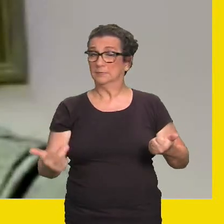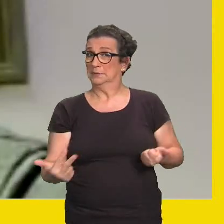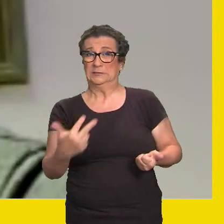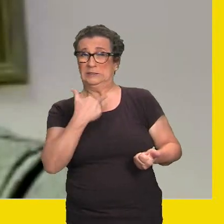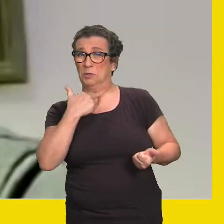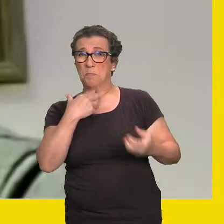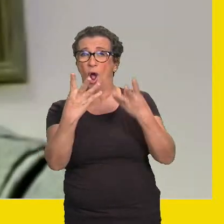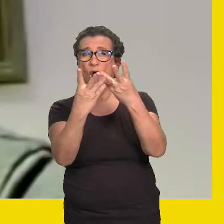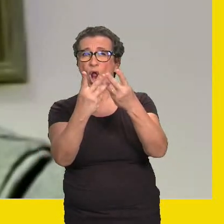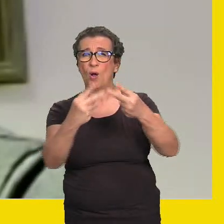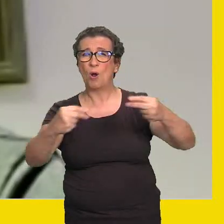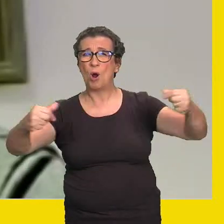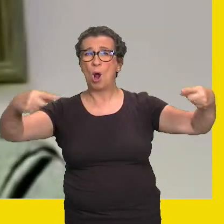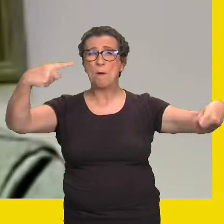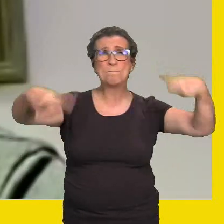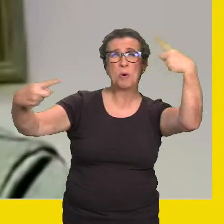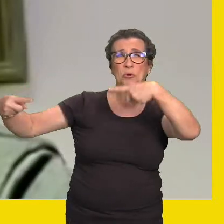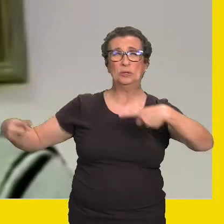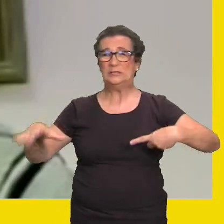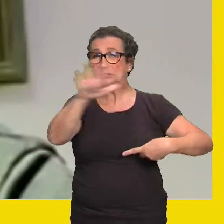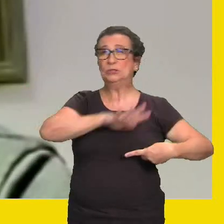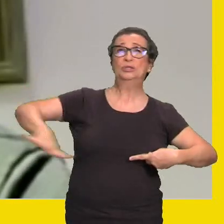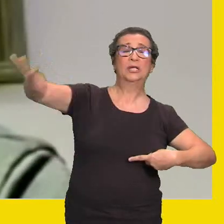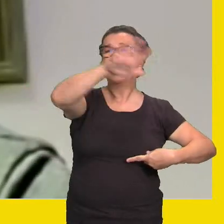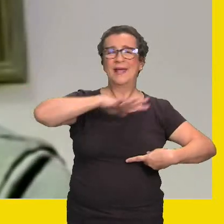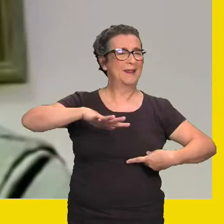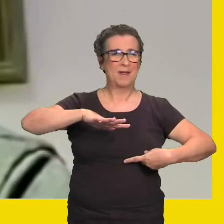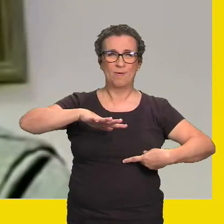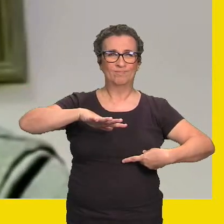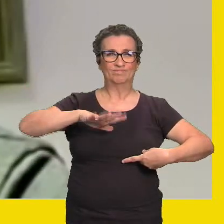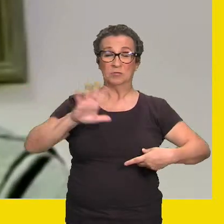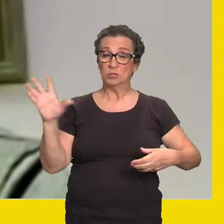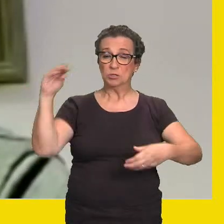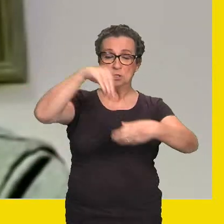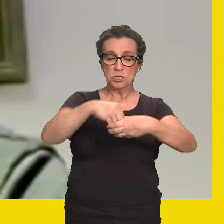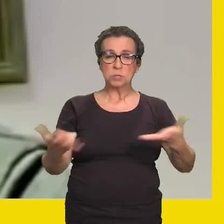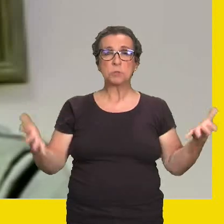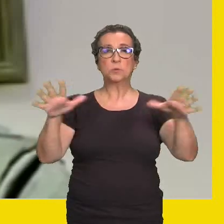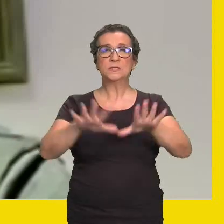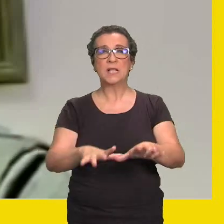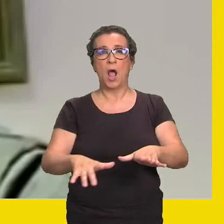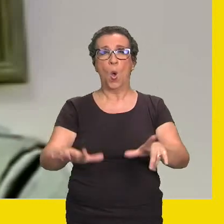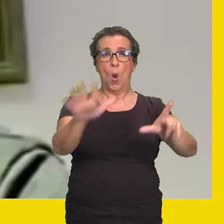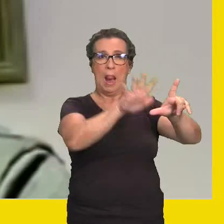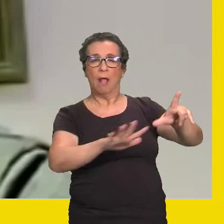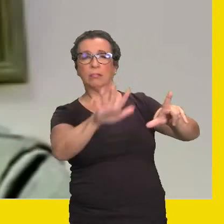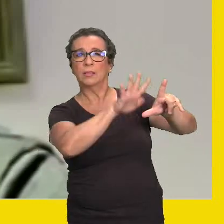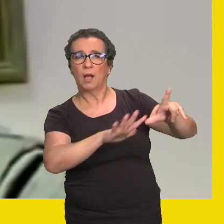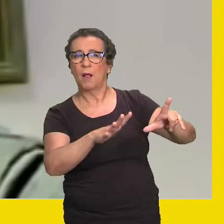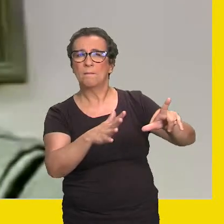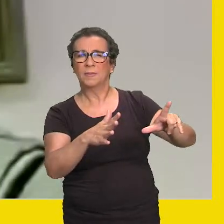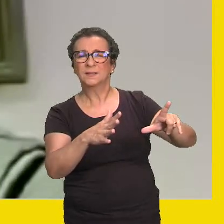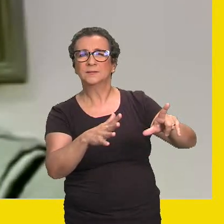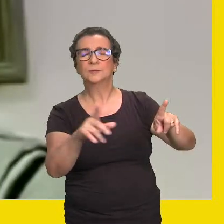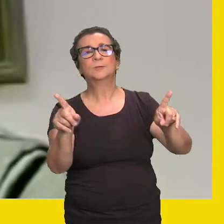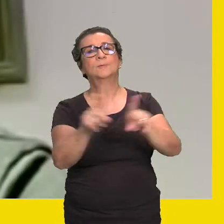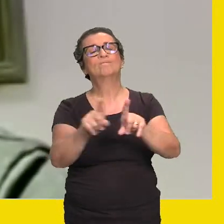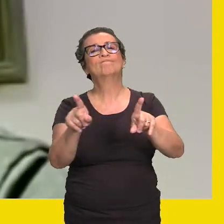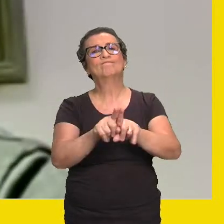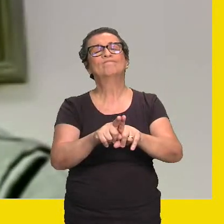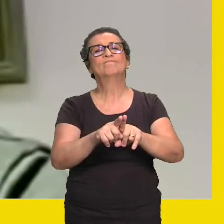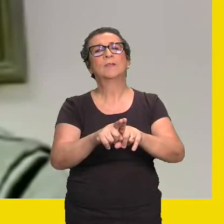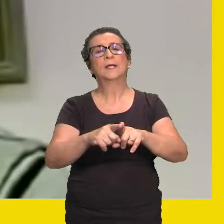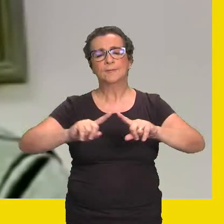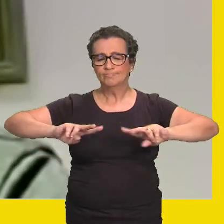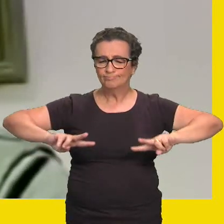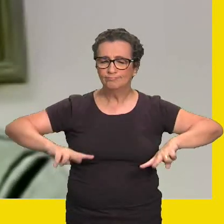diluído em políticas generalistas de inclusão pelo letramento, nem pela correção suplência de